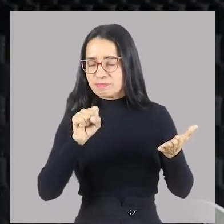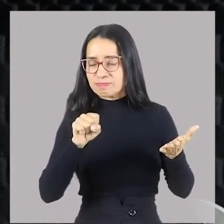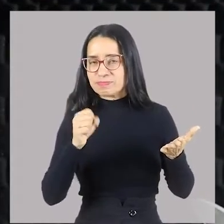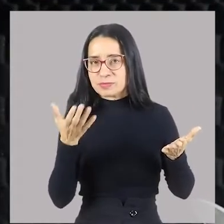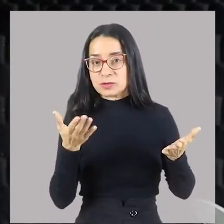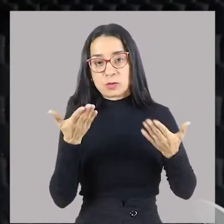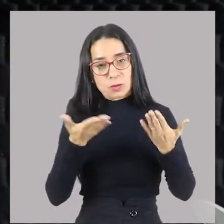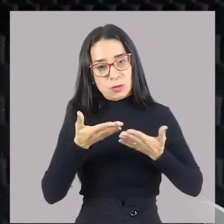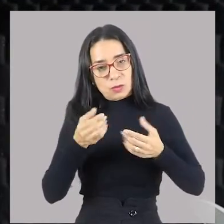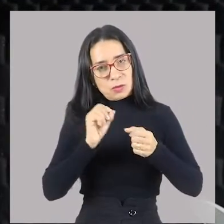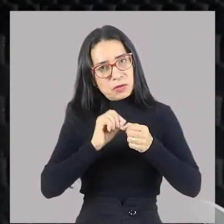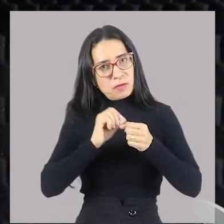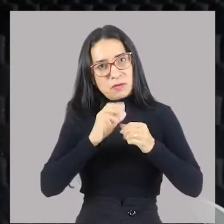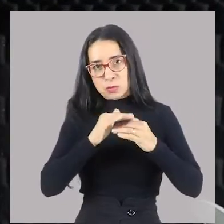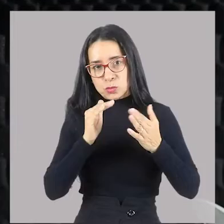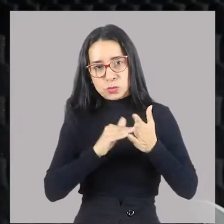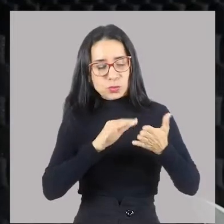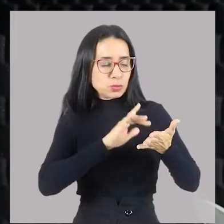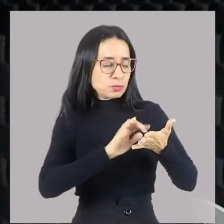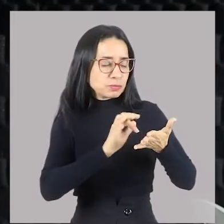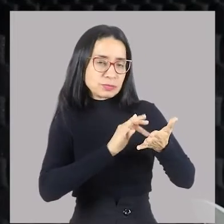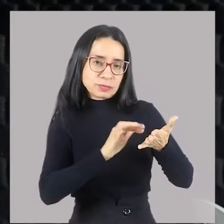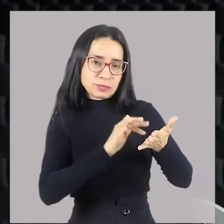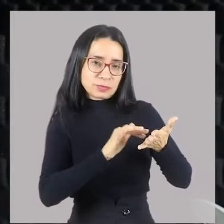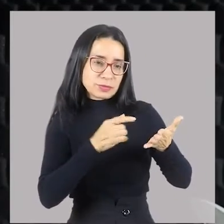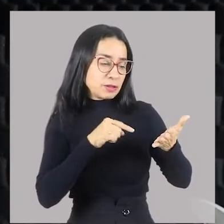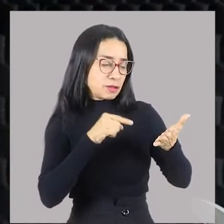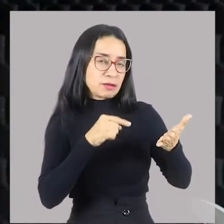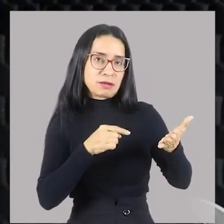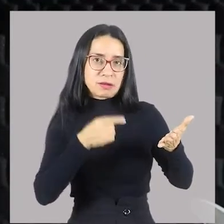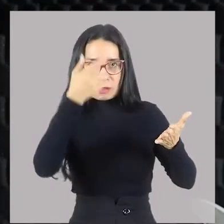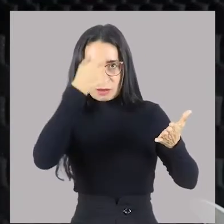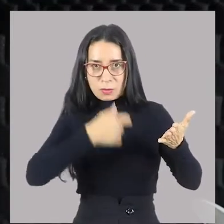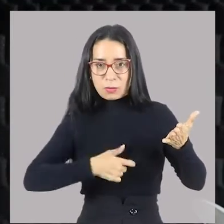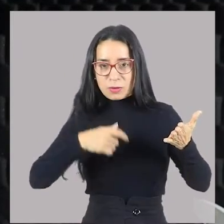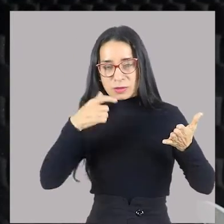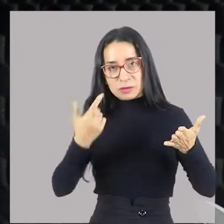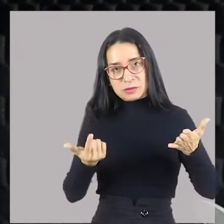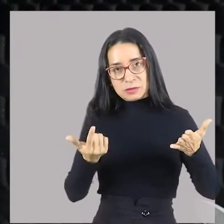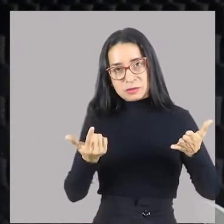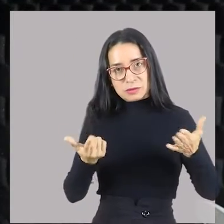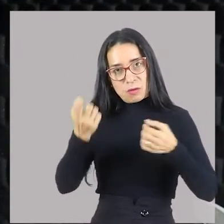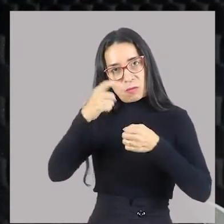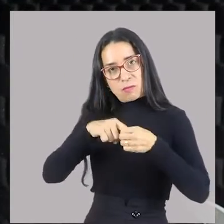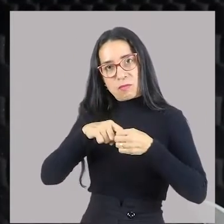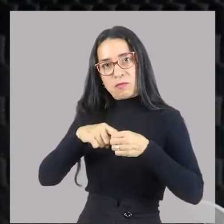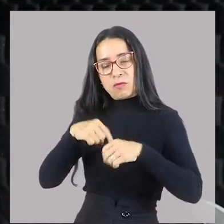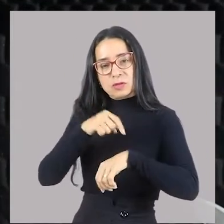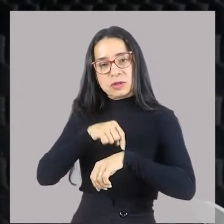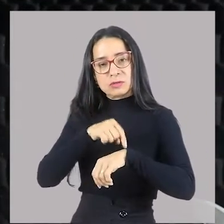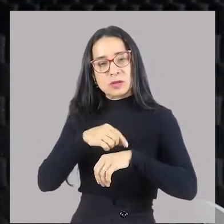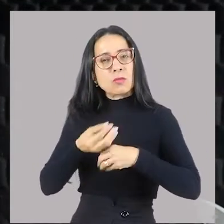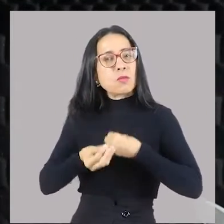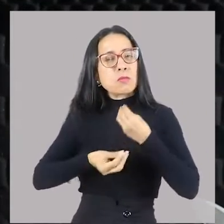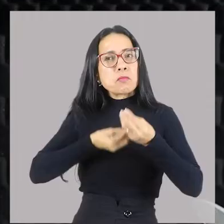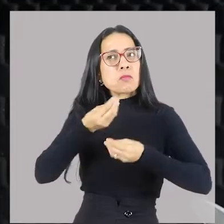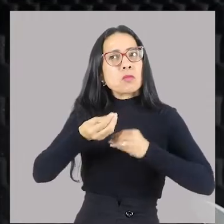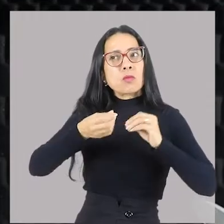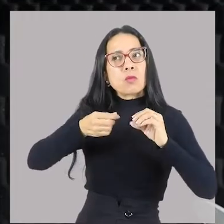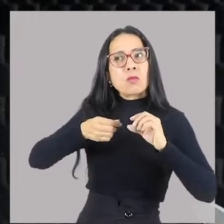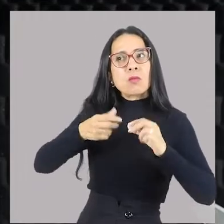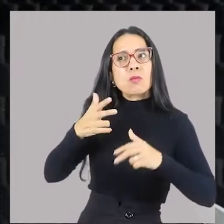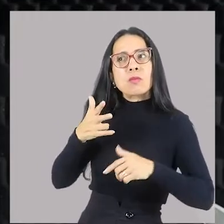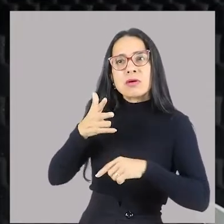faz tudo, ó. Eu tô aqui. Se a gente for aqui voltar no tempo, como é que eram as gravações no